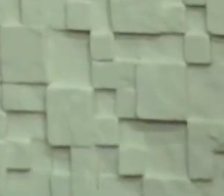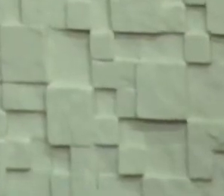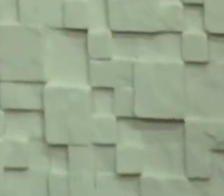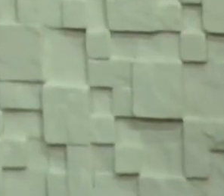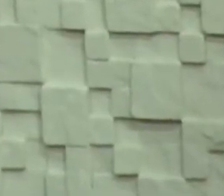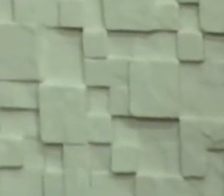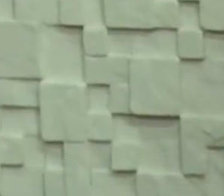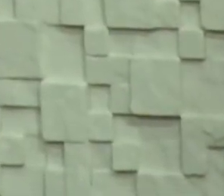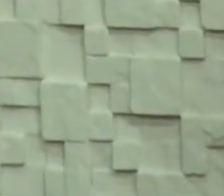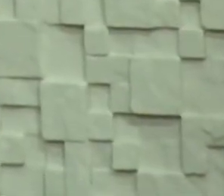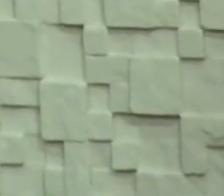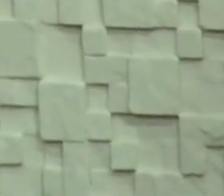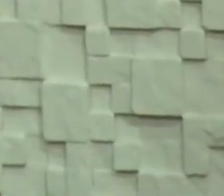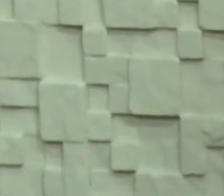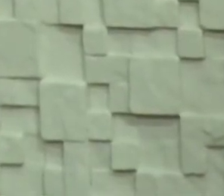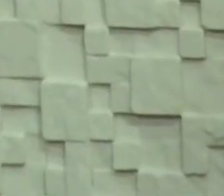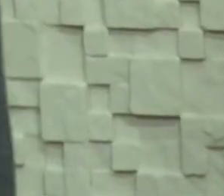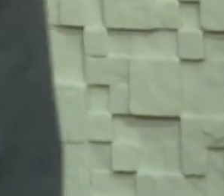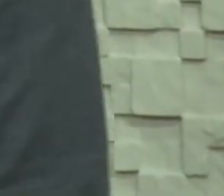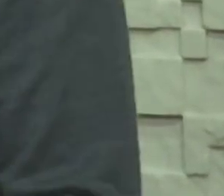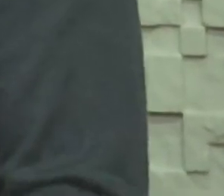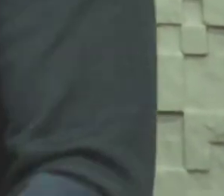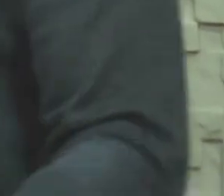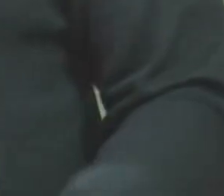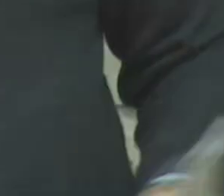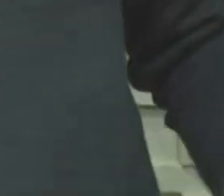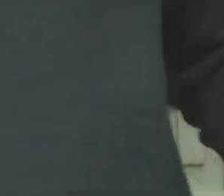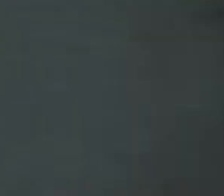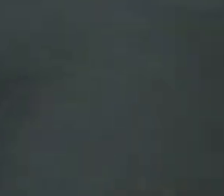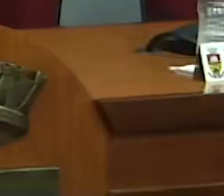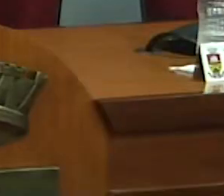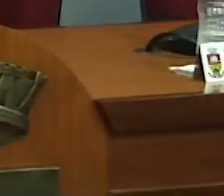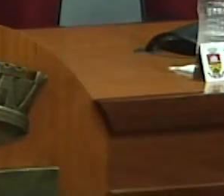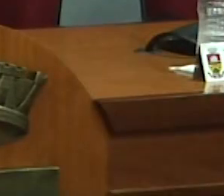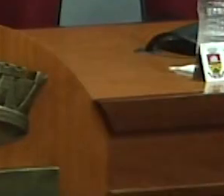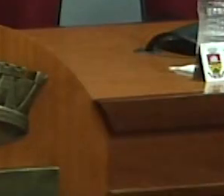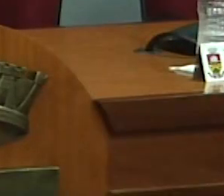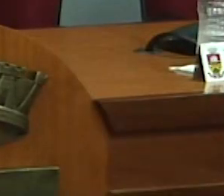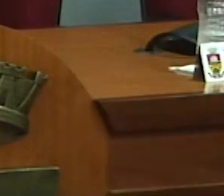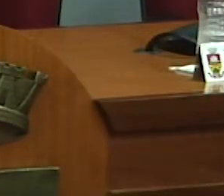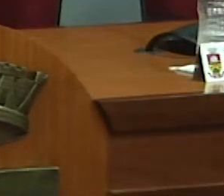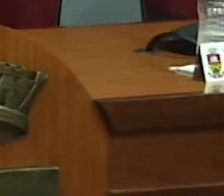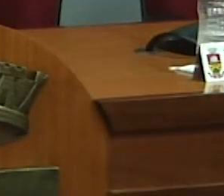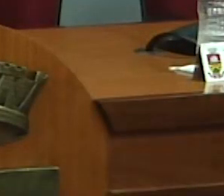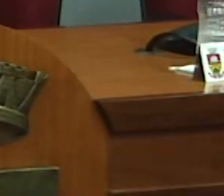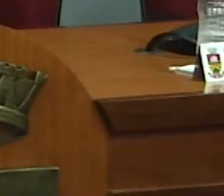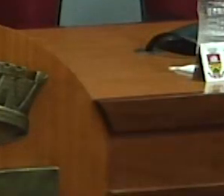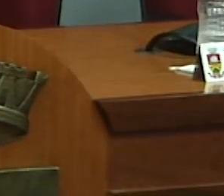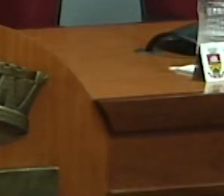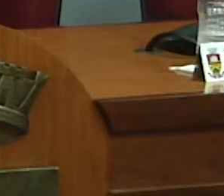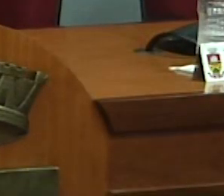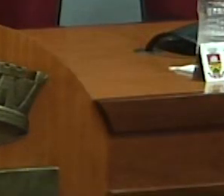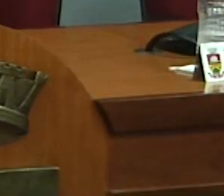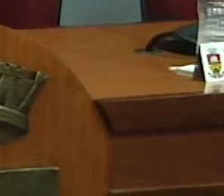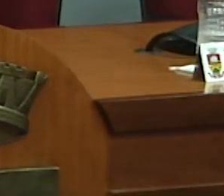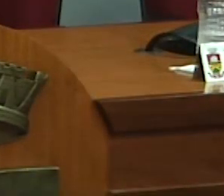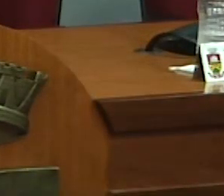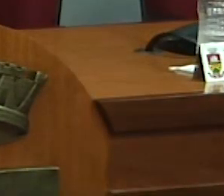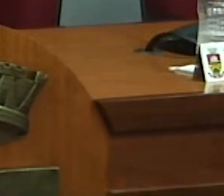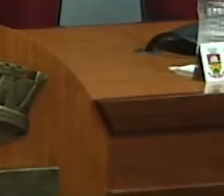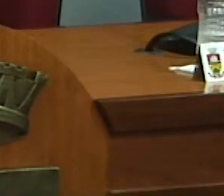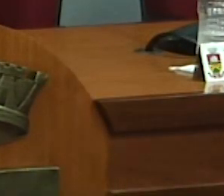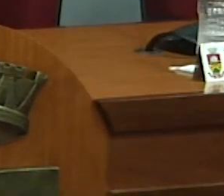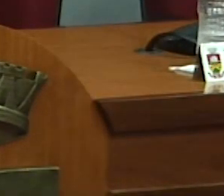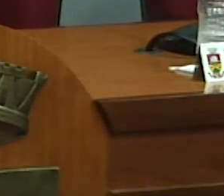empreendedores aos contribuintes e à nossa comunidade obrigado senhor presidente obrigado vereador Rafael Ayub com a palavra o Nadir